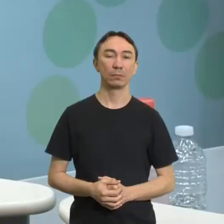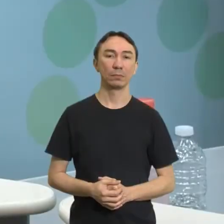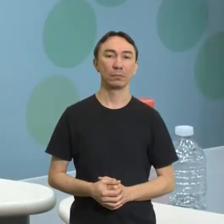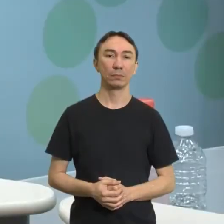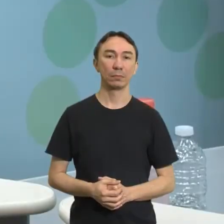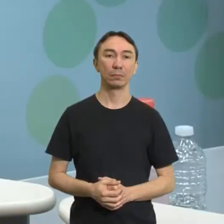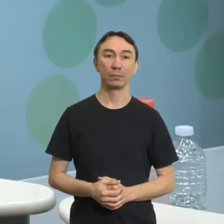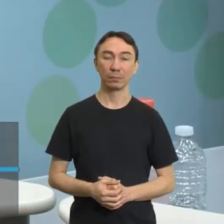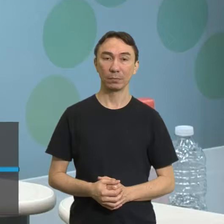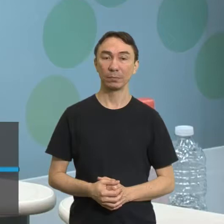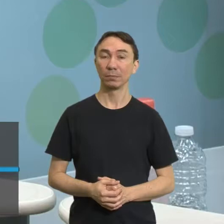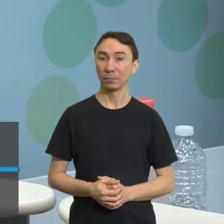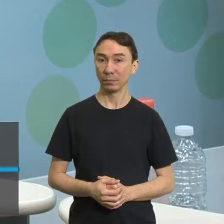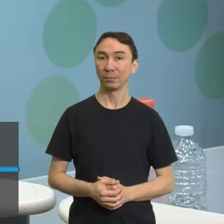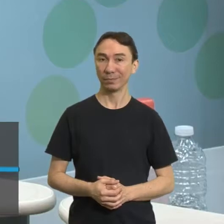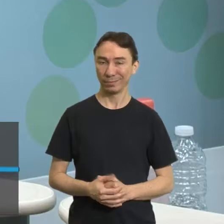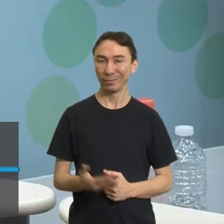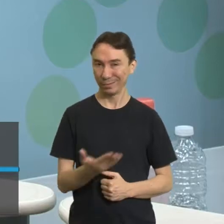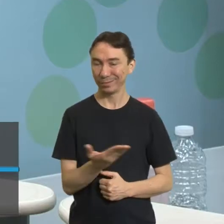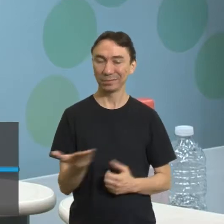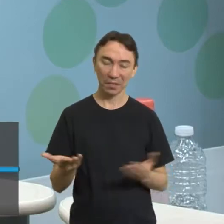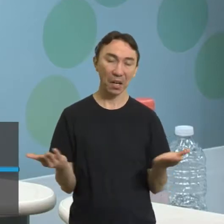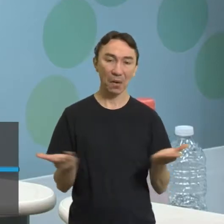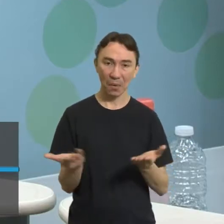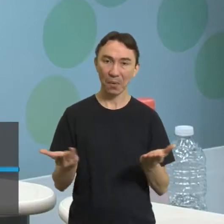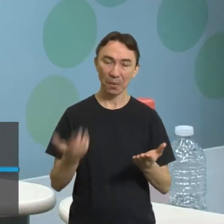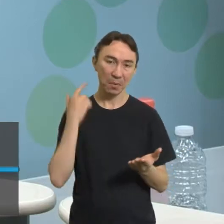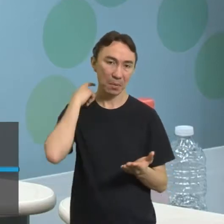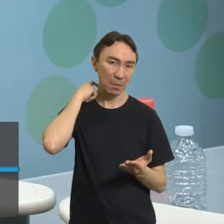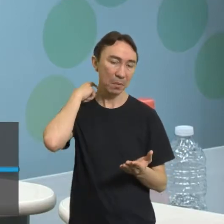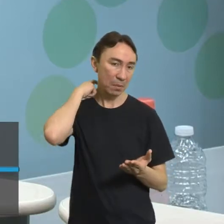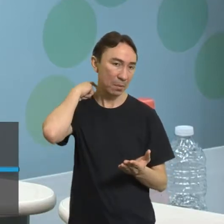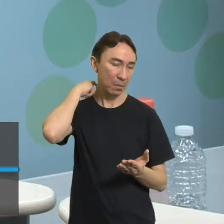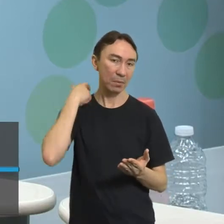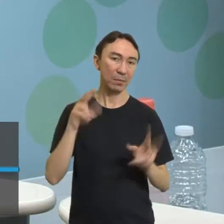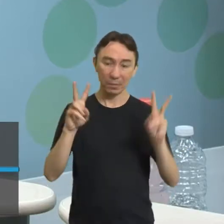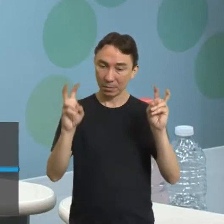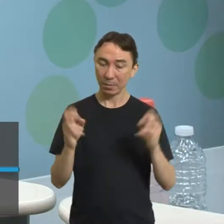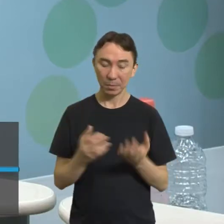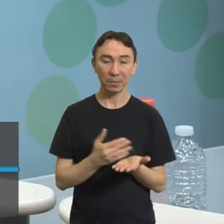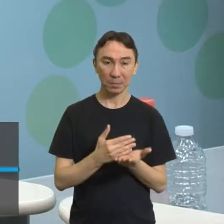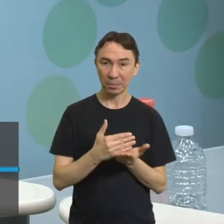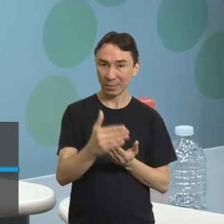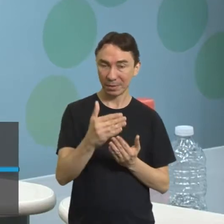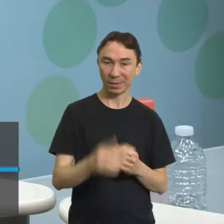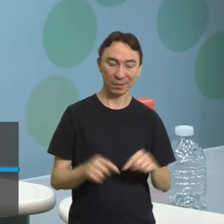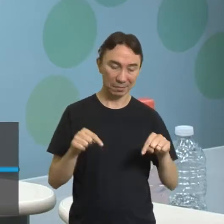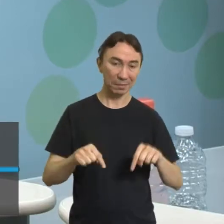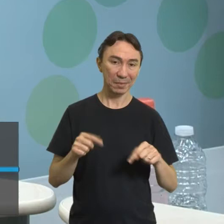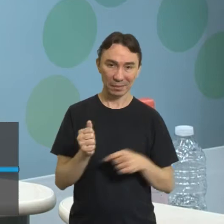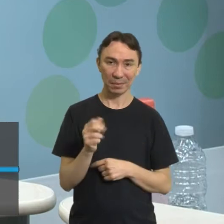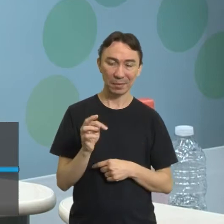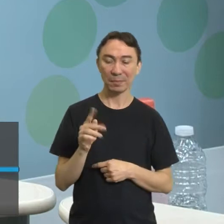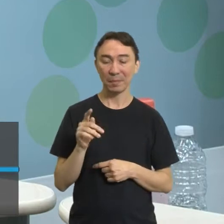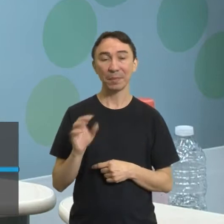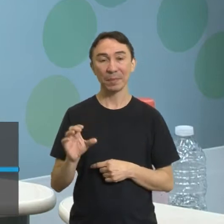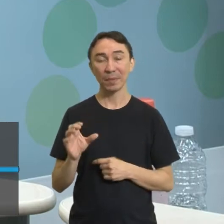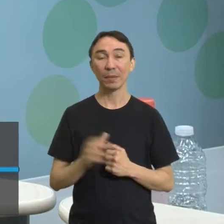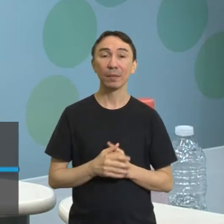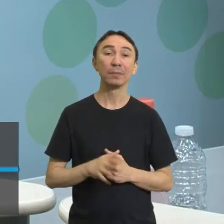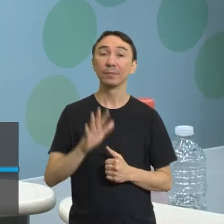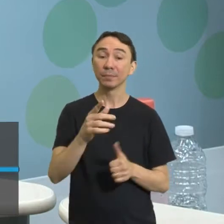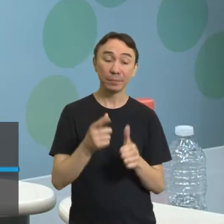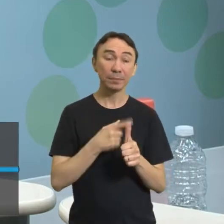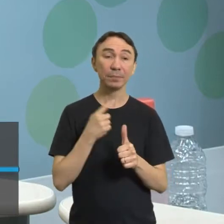Bom, professores, agora sim, vamos começar a falar do tema de hoje, da nossa formação. Antes de mais nada, eu gostaria